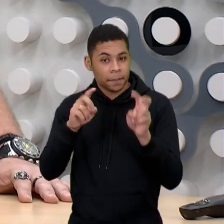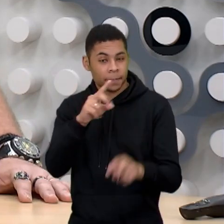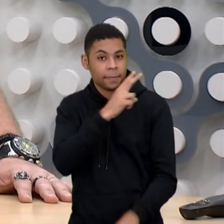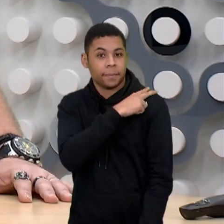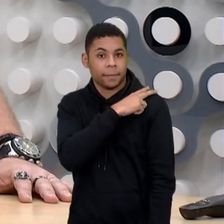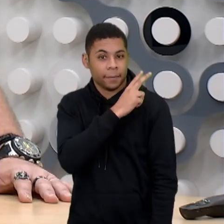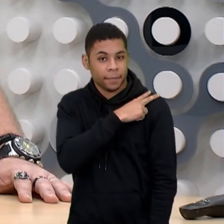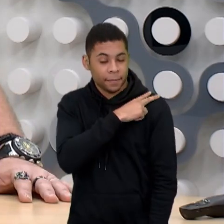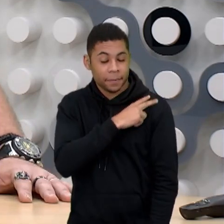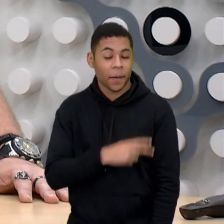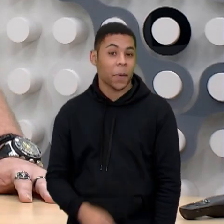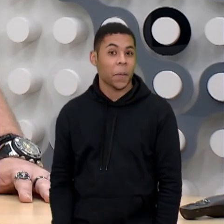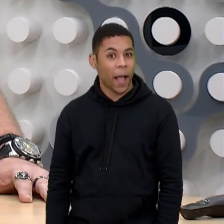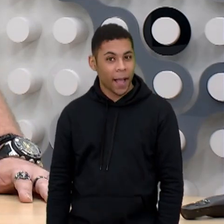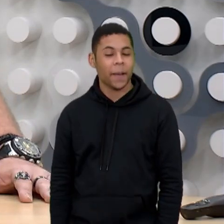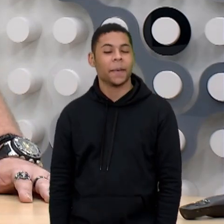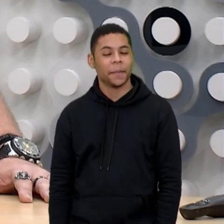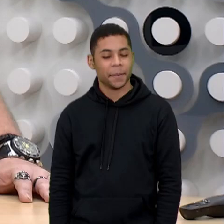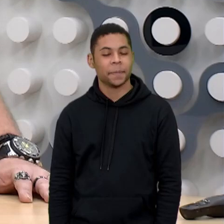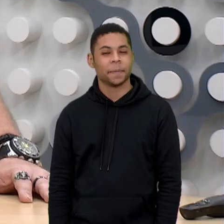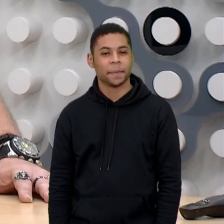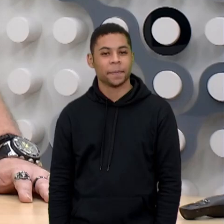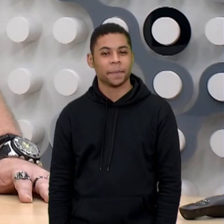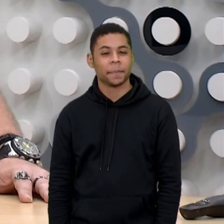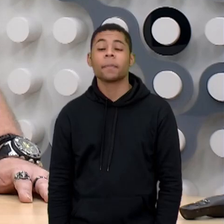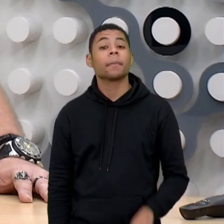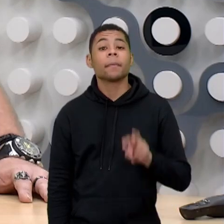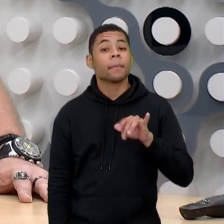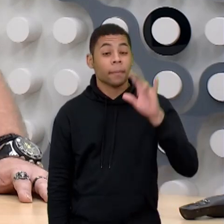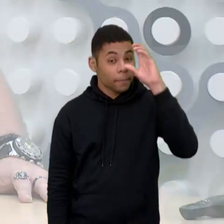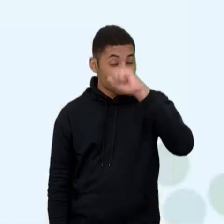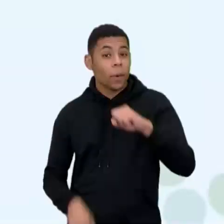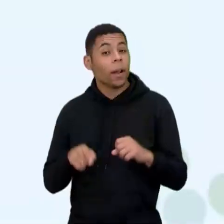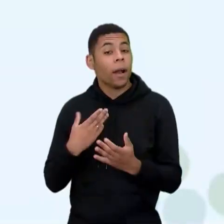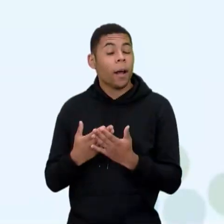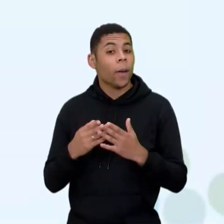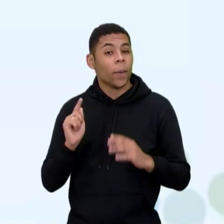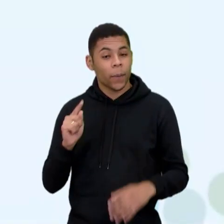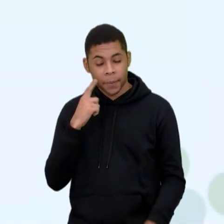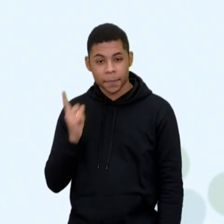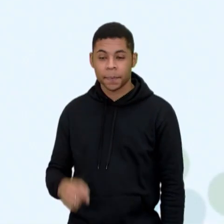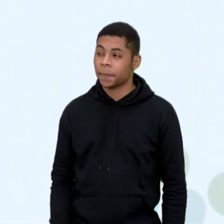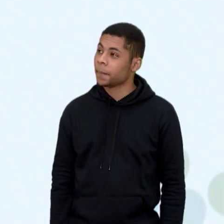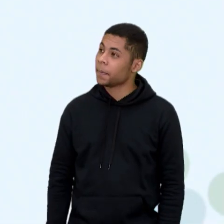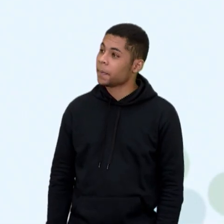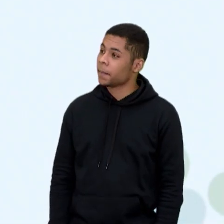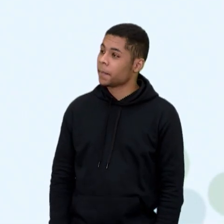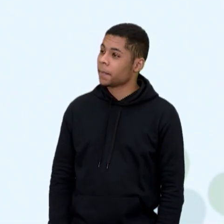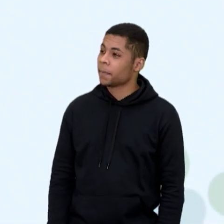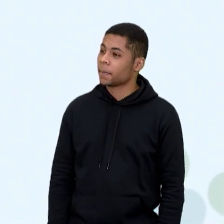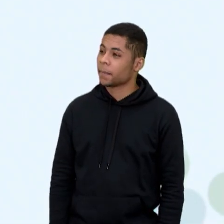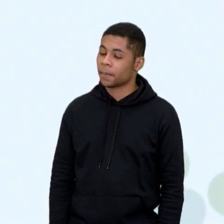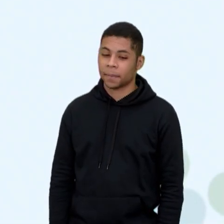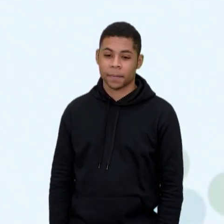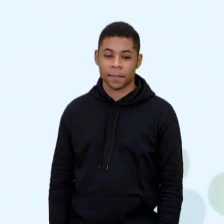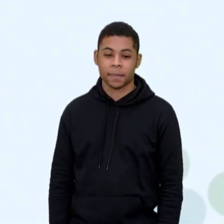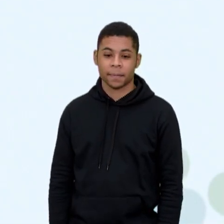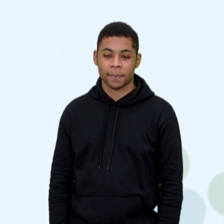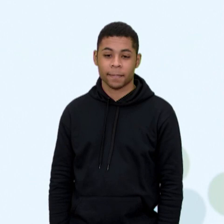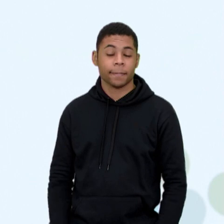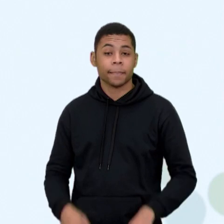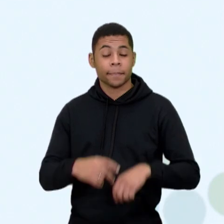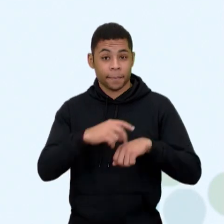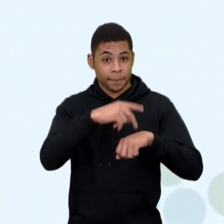série do ensino médio. O componente e a aula de hoje está aí na tela para vocês, das rochas ao